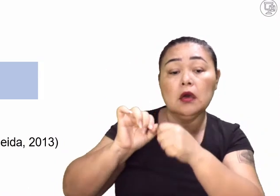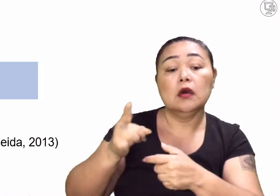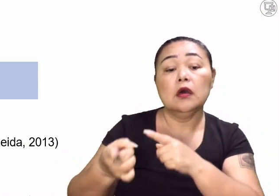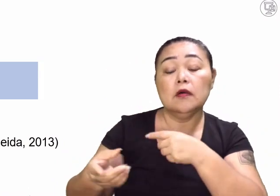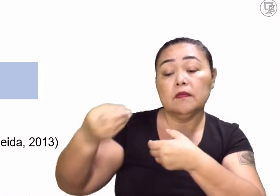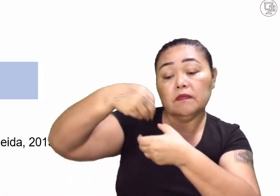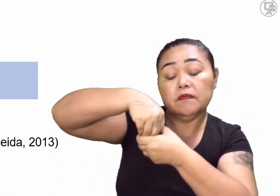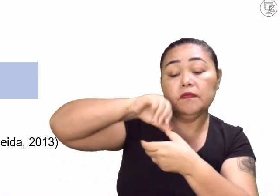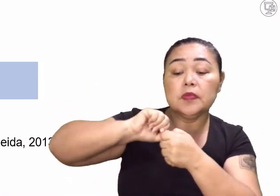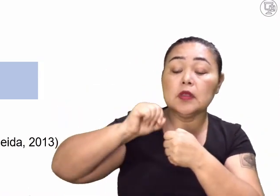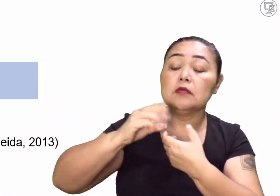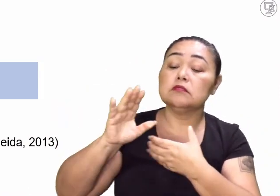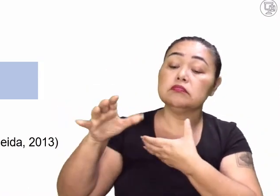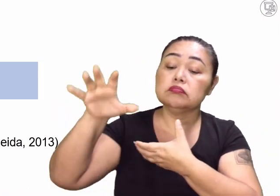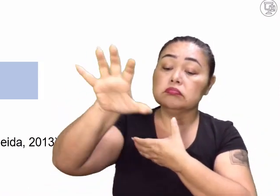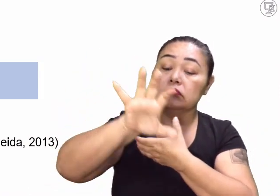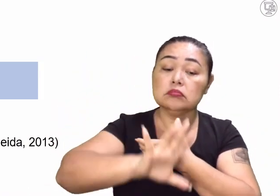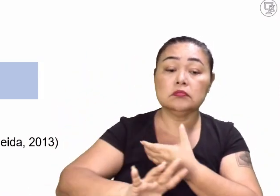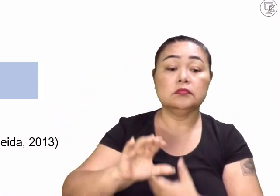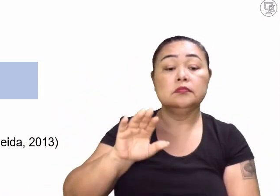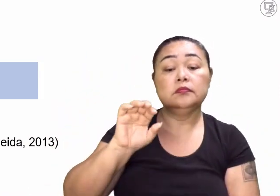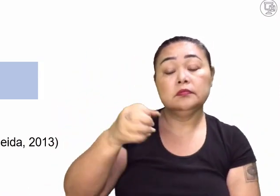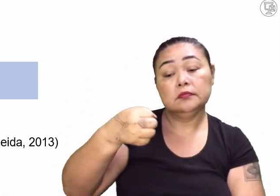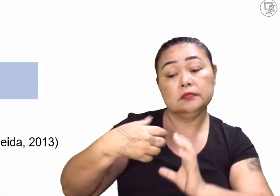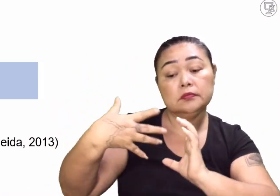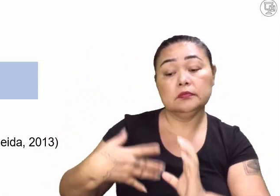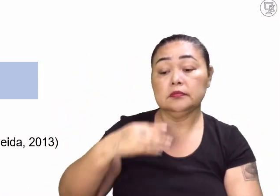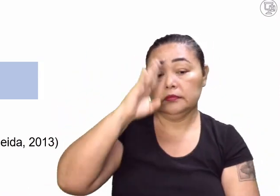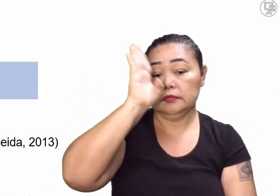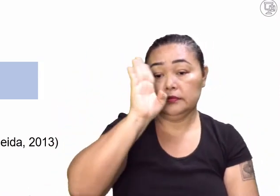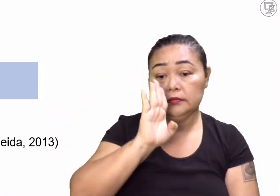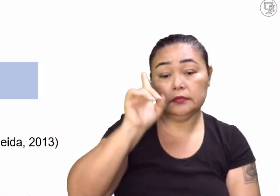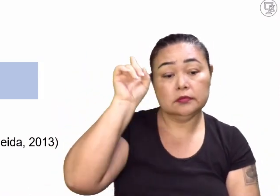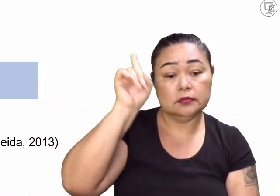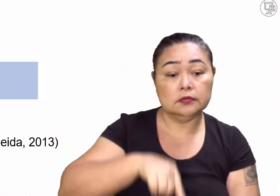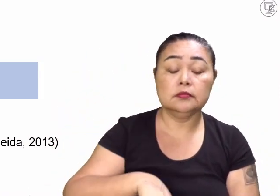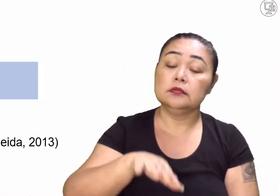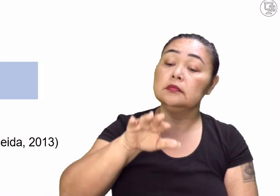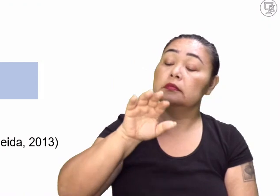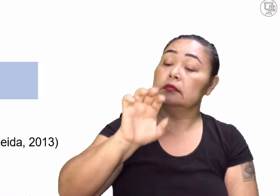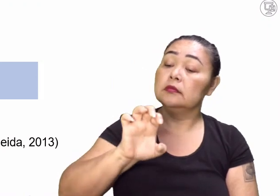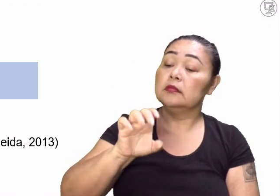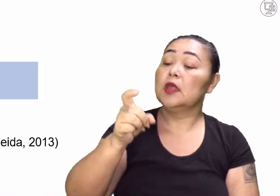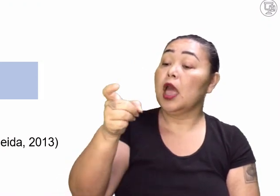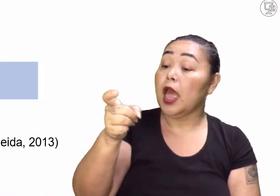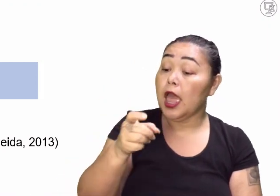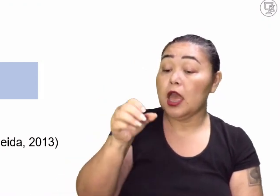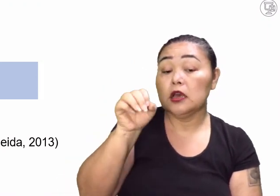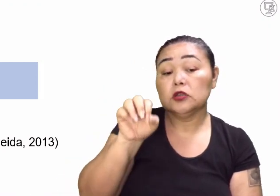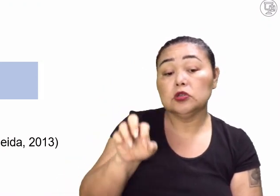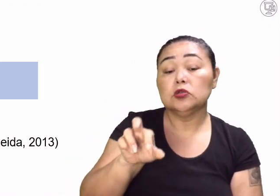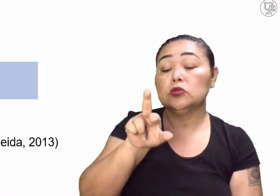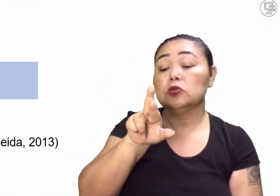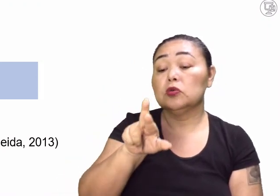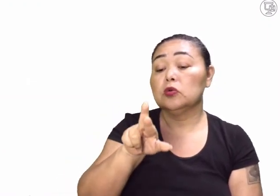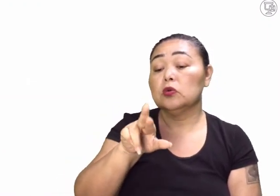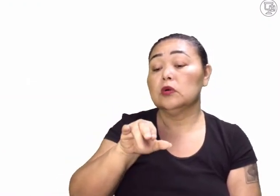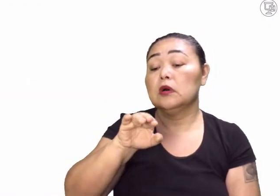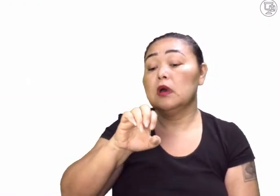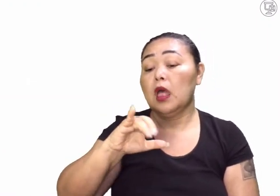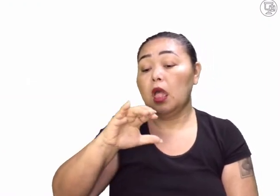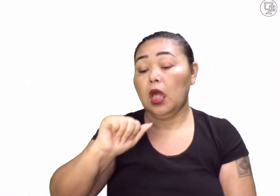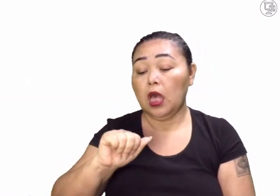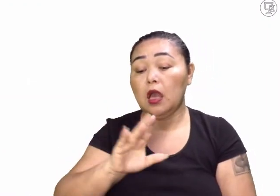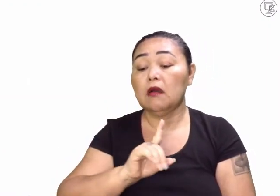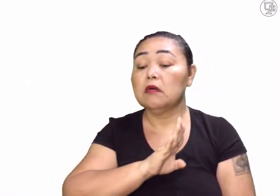ocorre dentro do próprio continente. No caso da característica do Brasil, é exorreica, porque vão desaguar no mar,